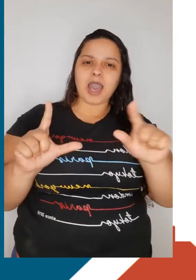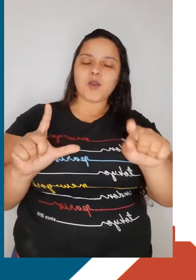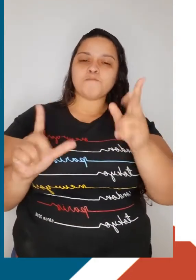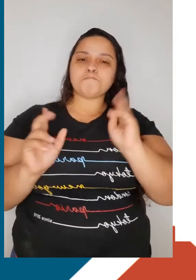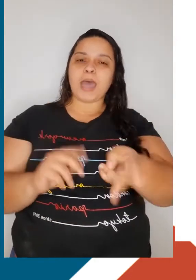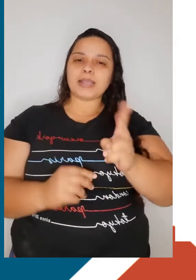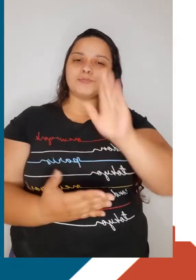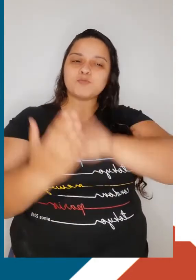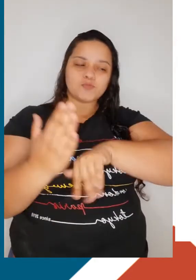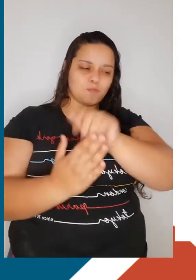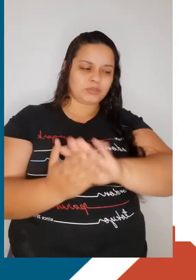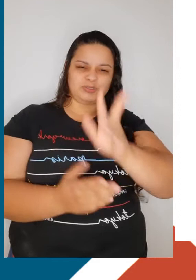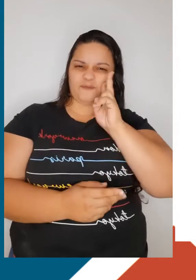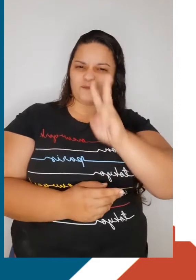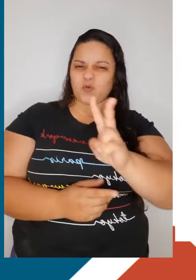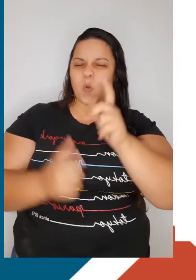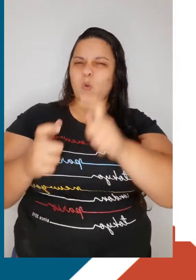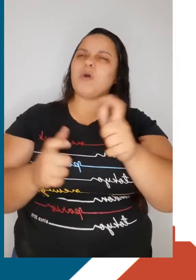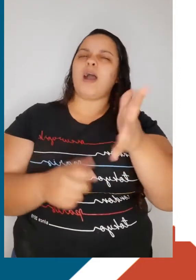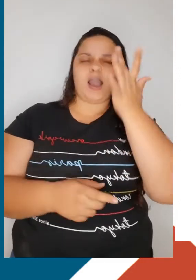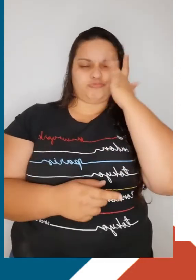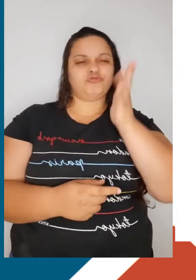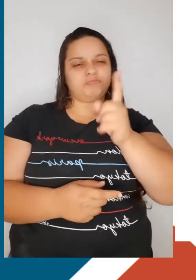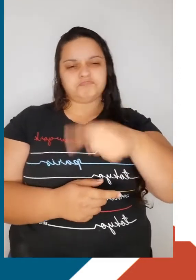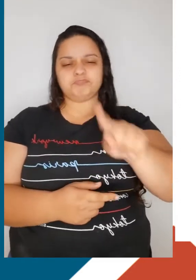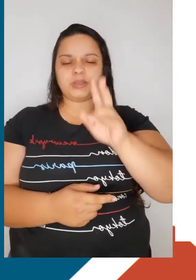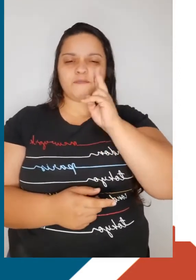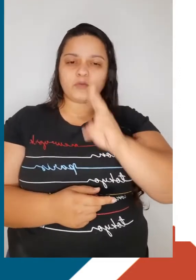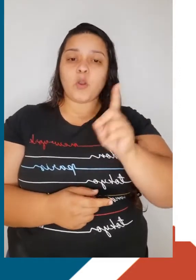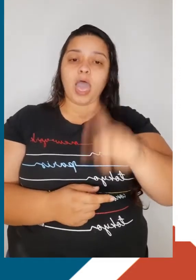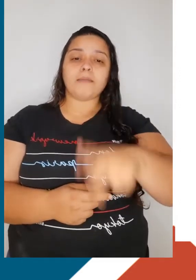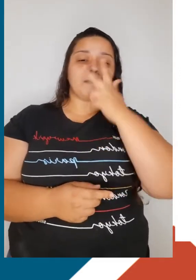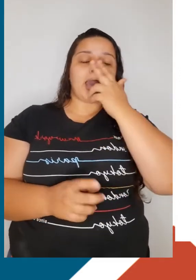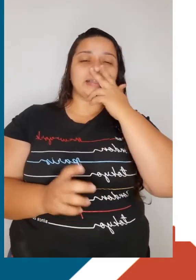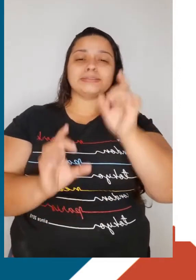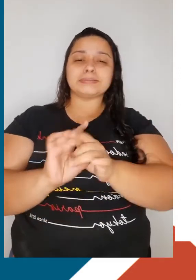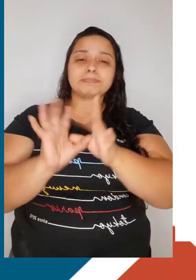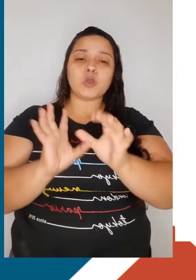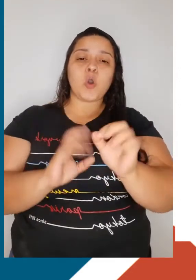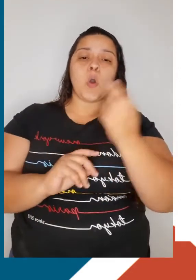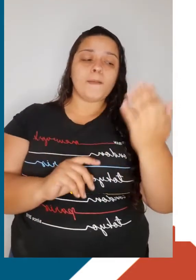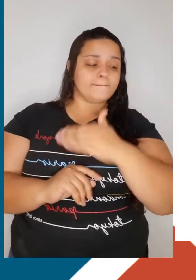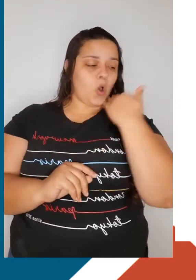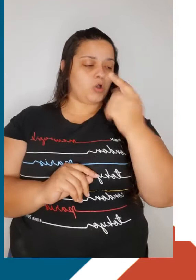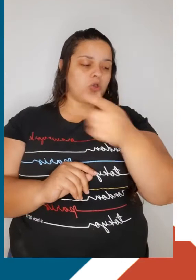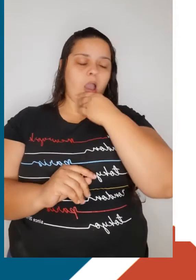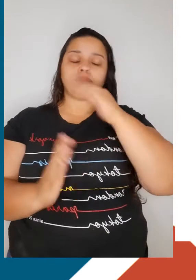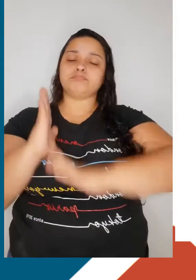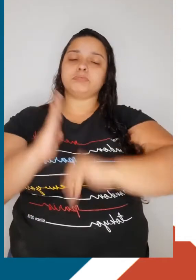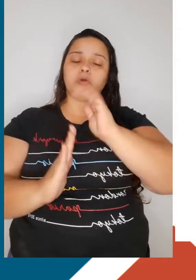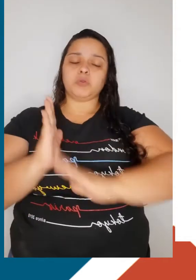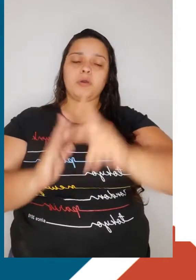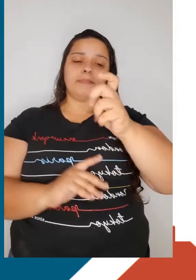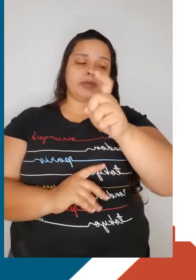tela. Também já deve ter visto em algum lugar, não é verdade? Trata-se da obra Independência ou Morte, produzida por Pedro Américo